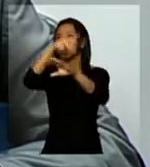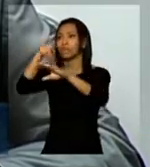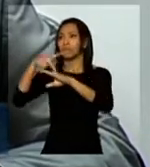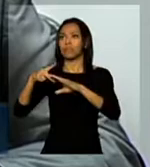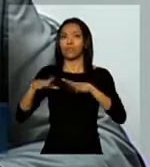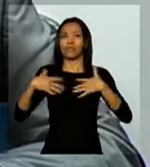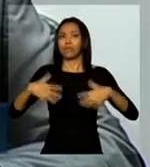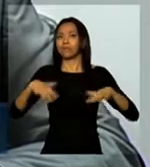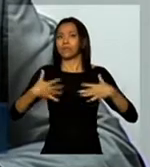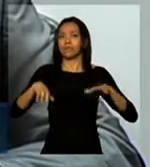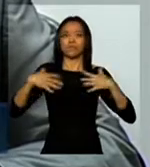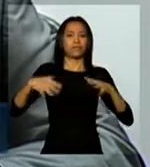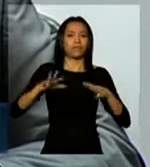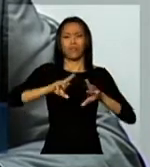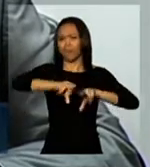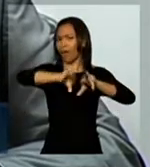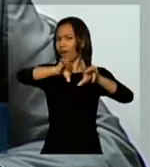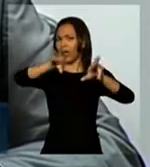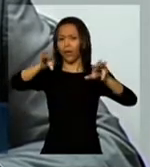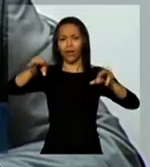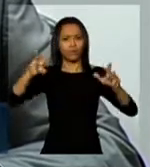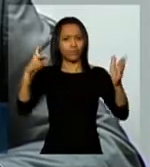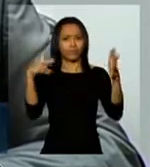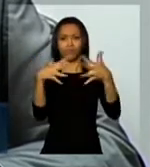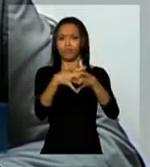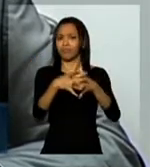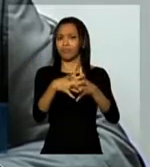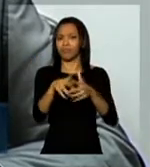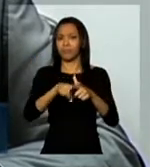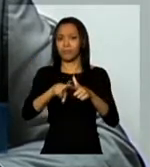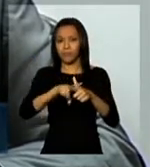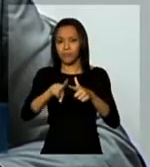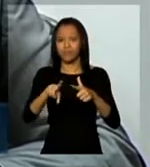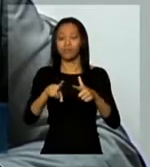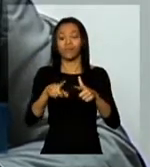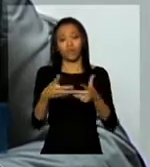conturbação em vários países, porém, essa